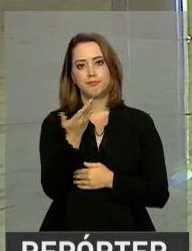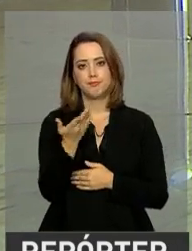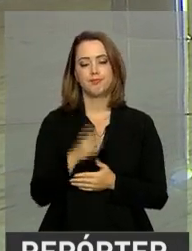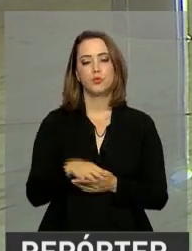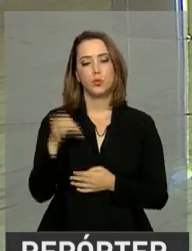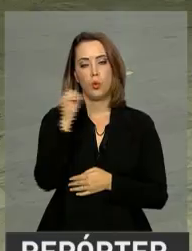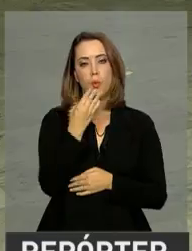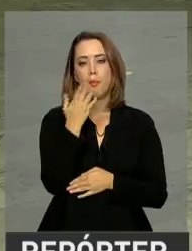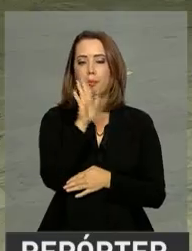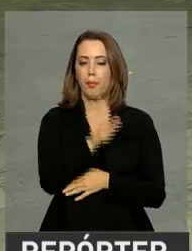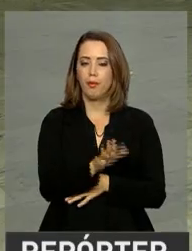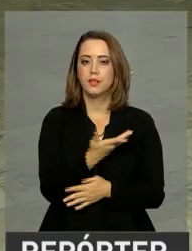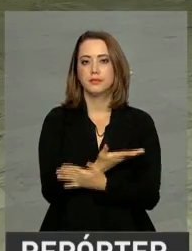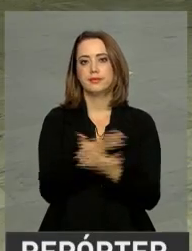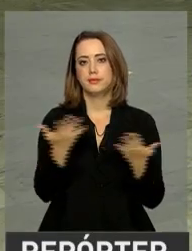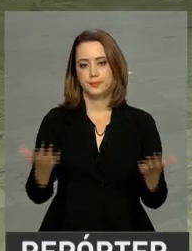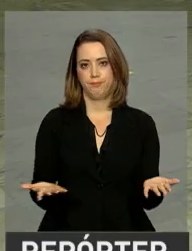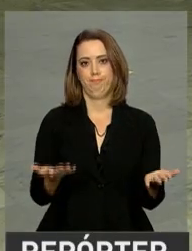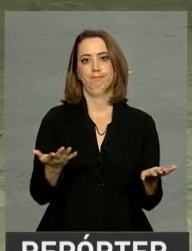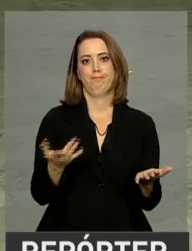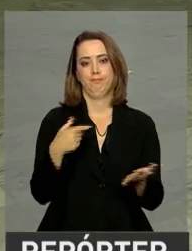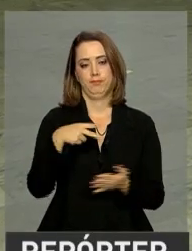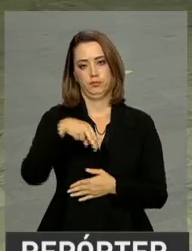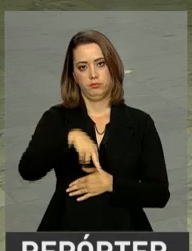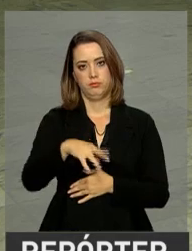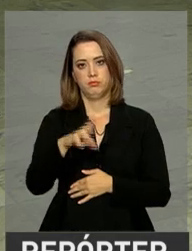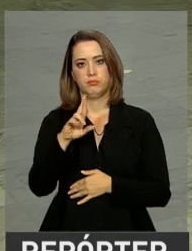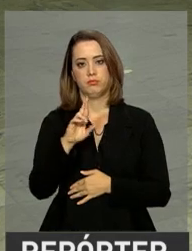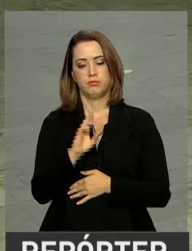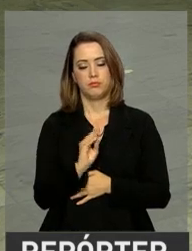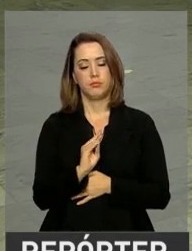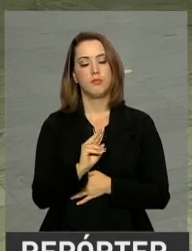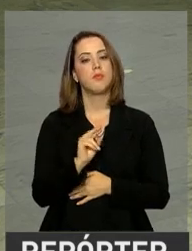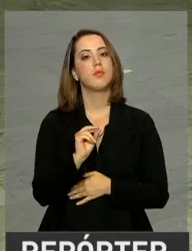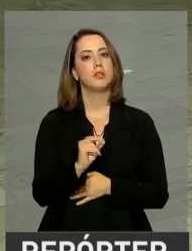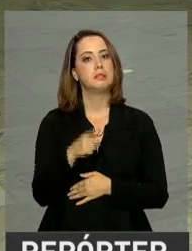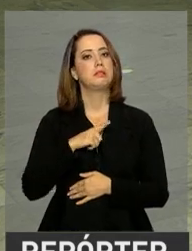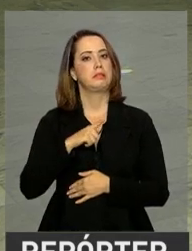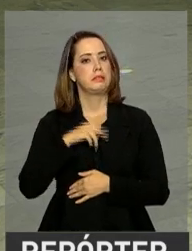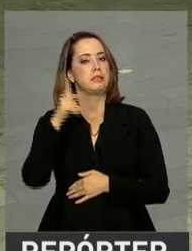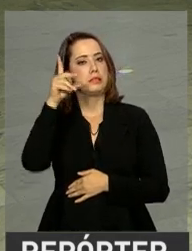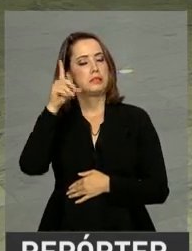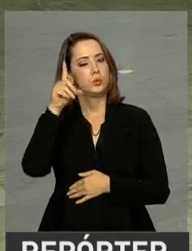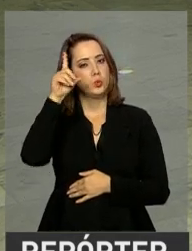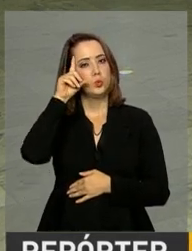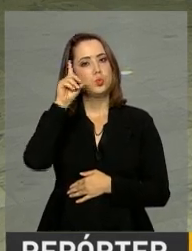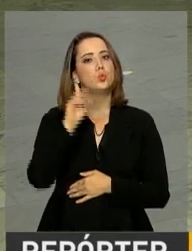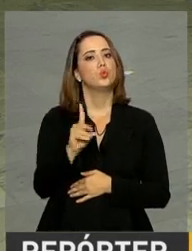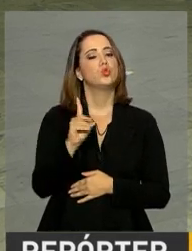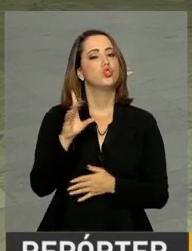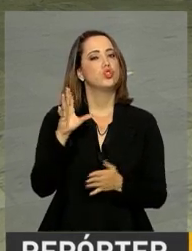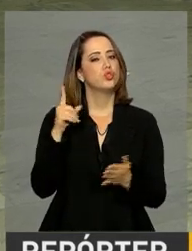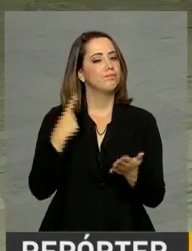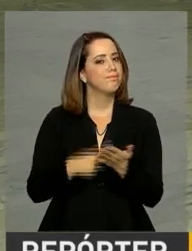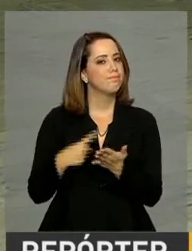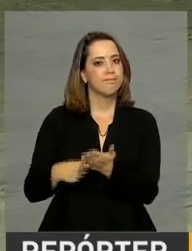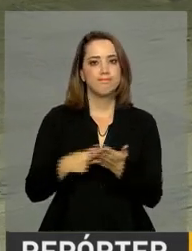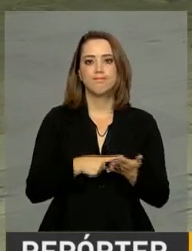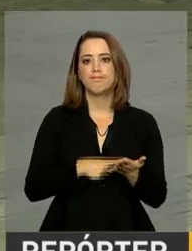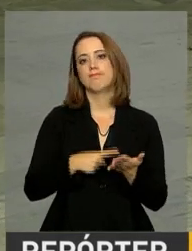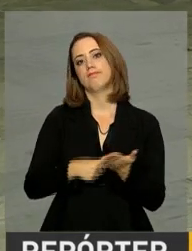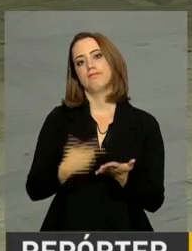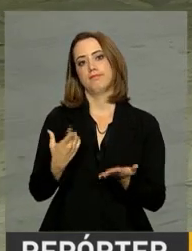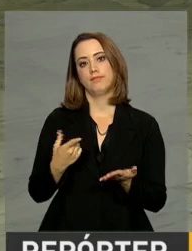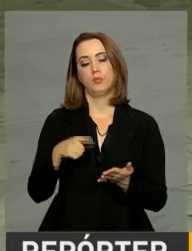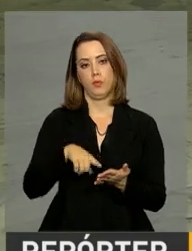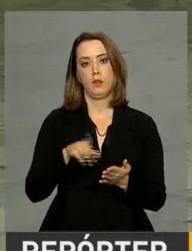Leandro. Boa tarde a todos que nos assistem na TV NBR. Realmente foi um dia de agenda cheia aqui no Palácio do Planalto. No